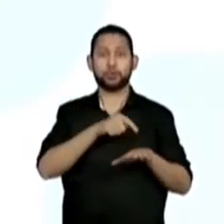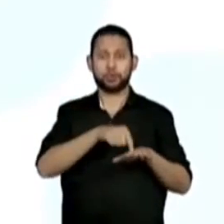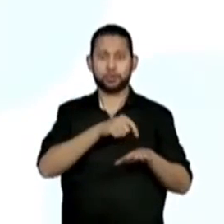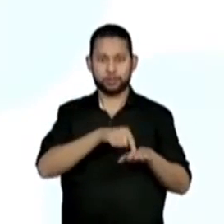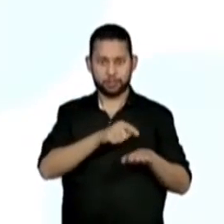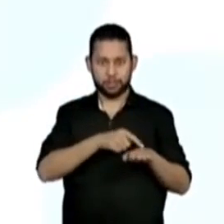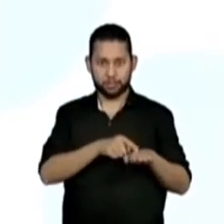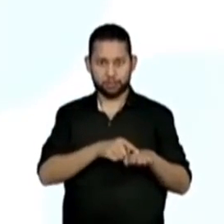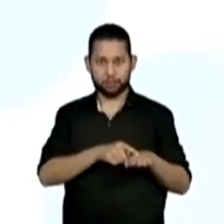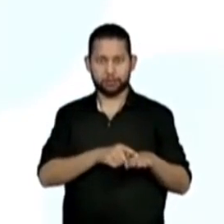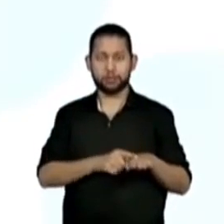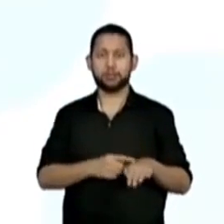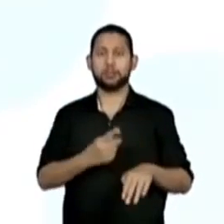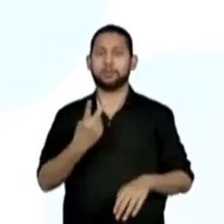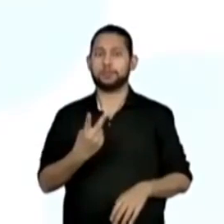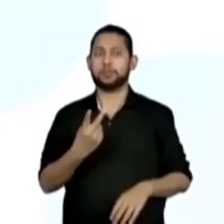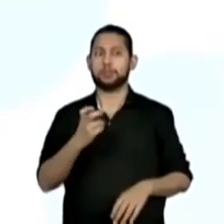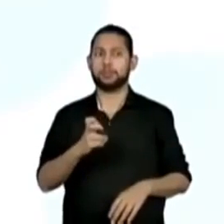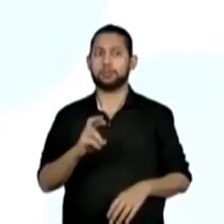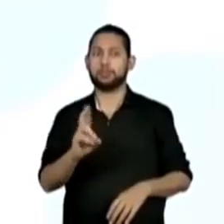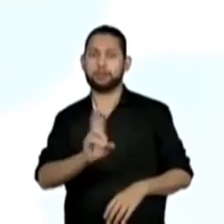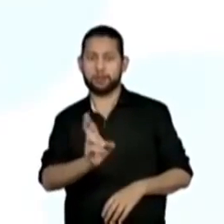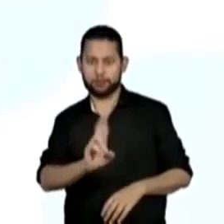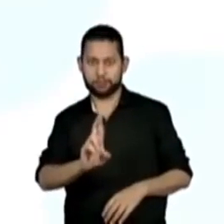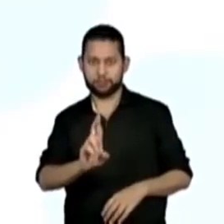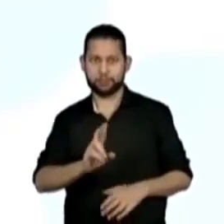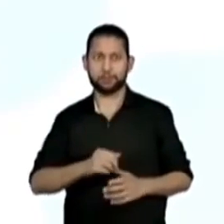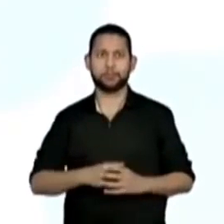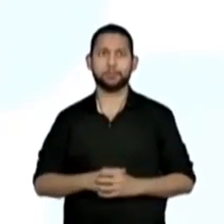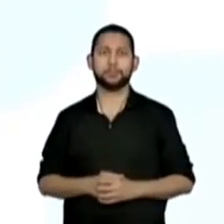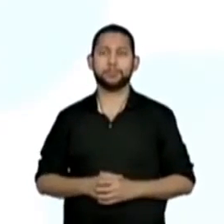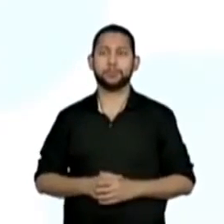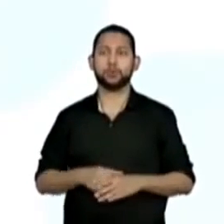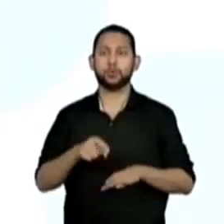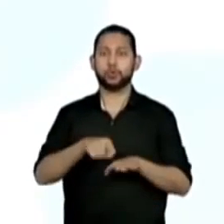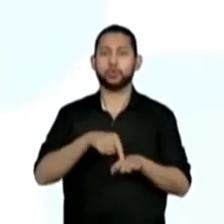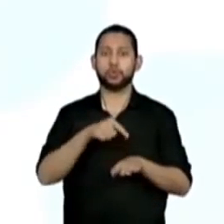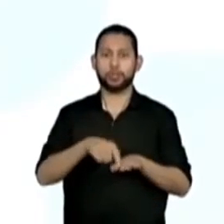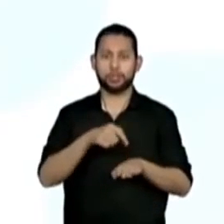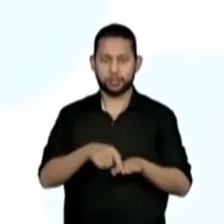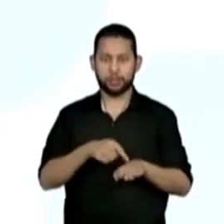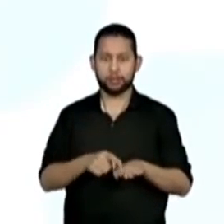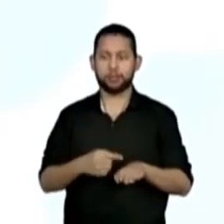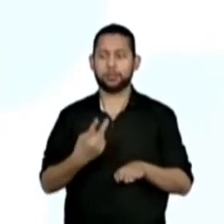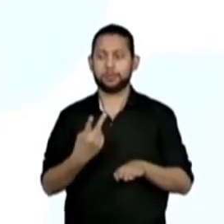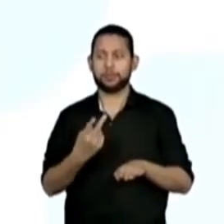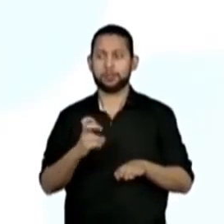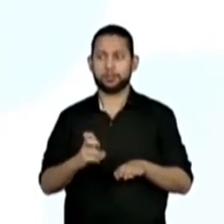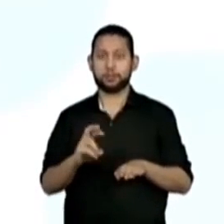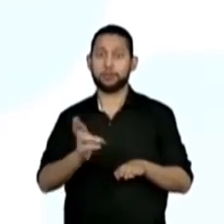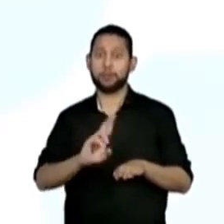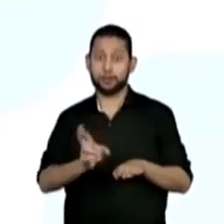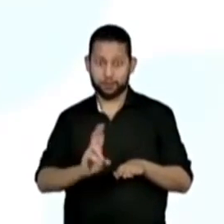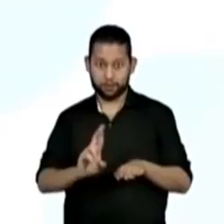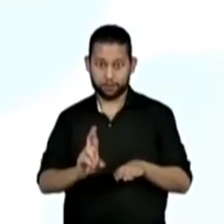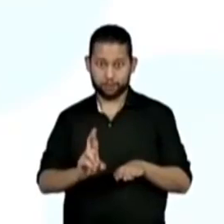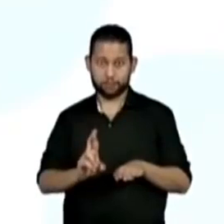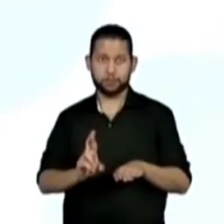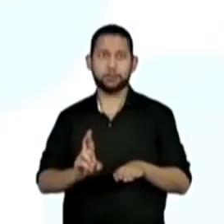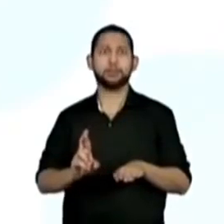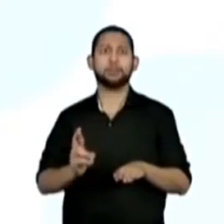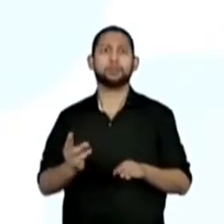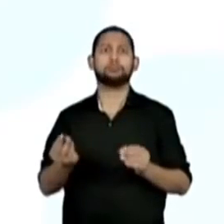é R 25 então o chinelo custa r$ 5 estou repetindo aqui